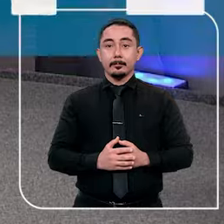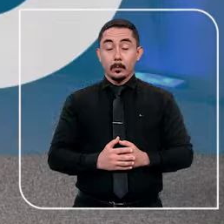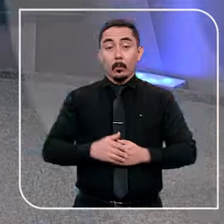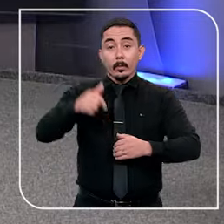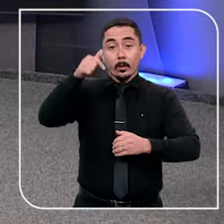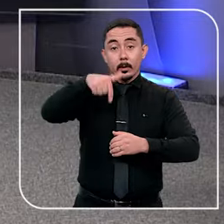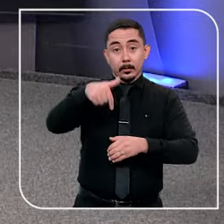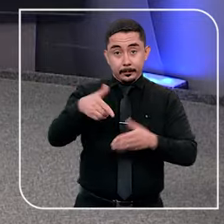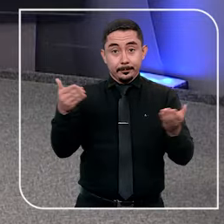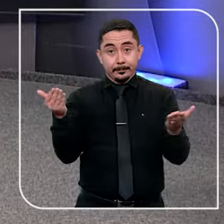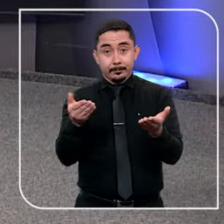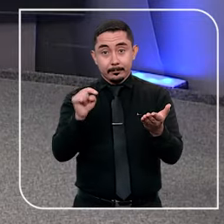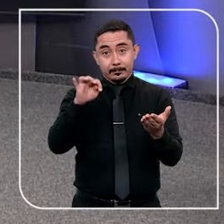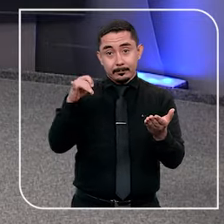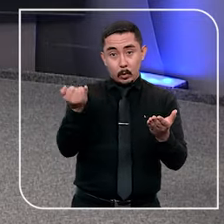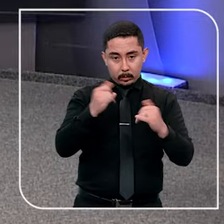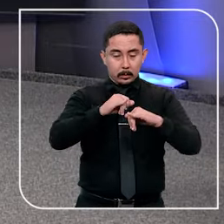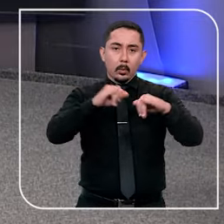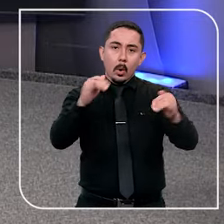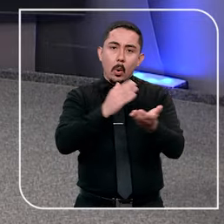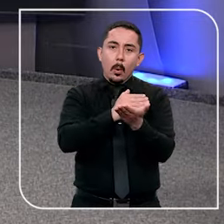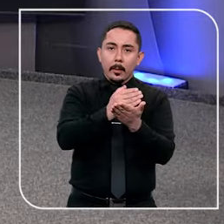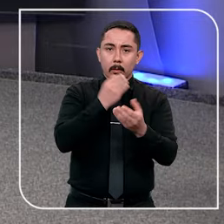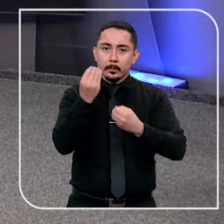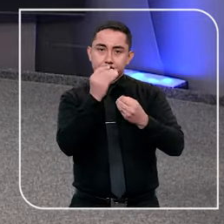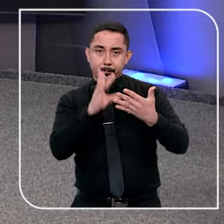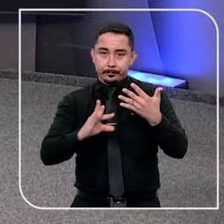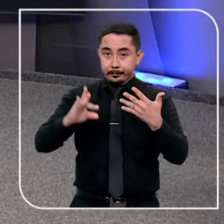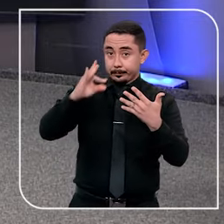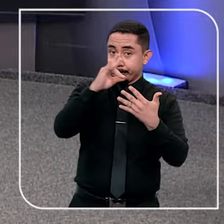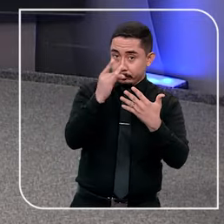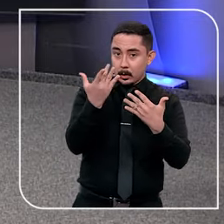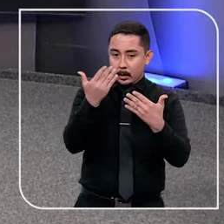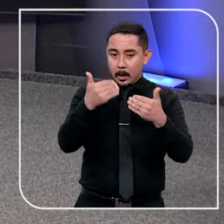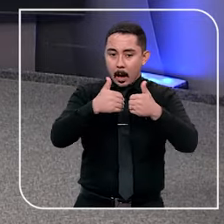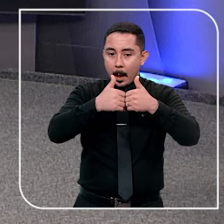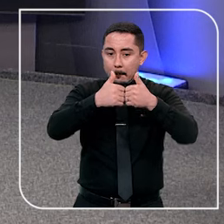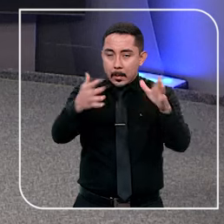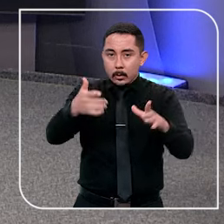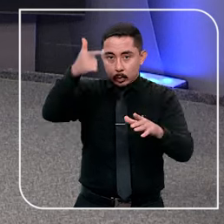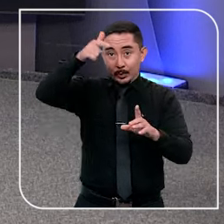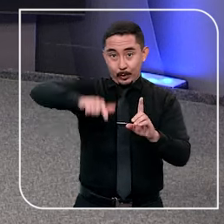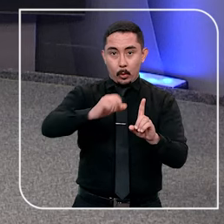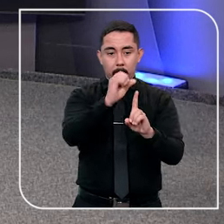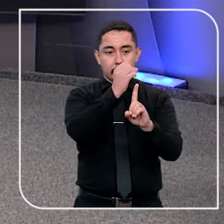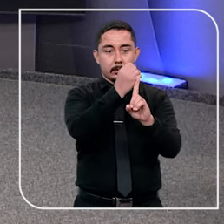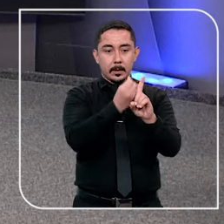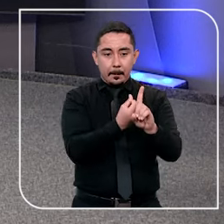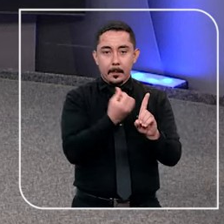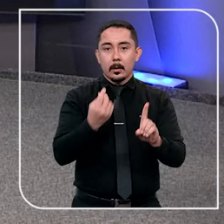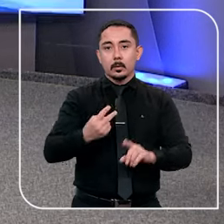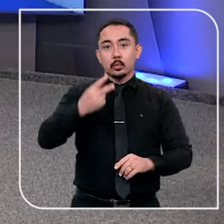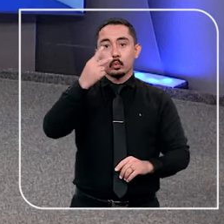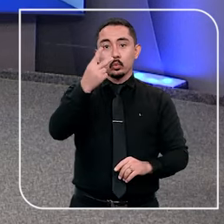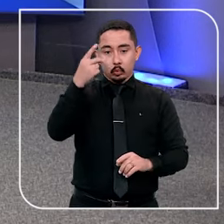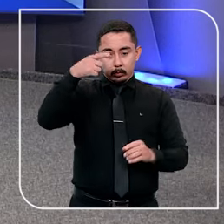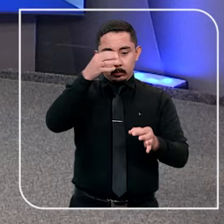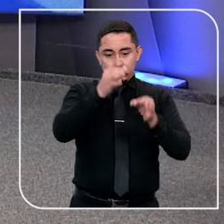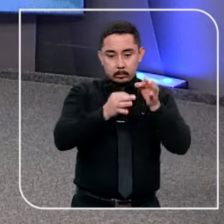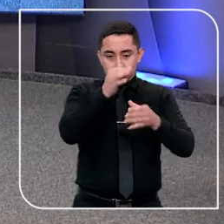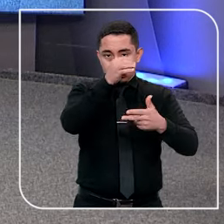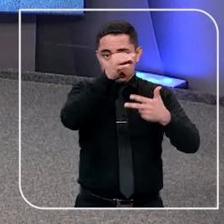agora e esta edição do STJ notícias começa destacando a abertura do segundo semestre